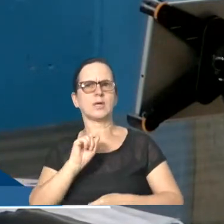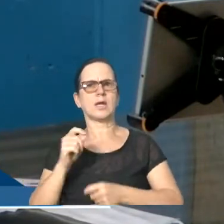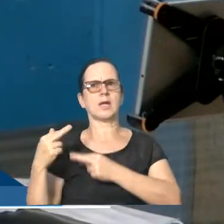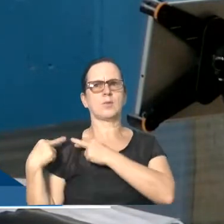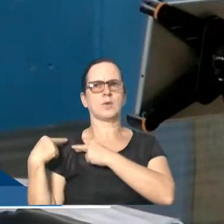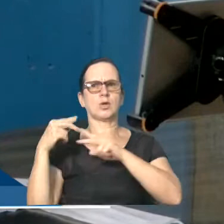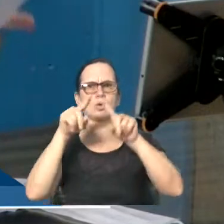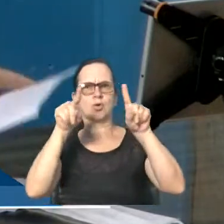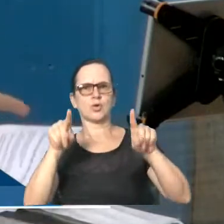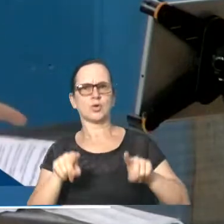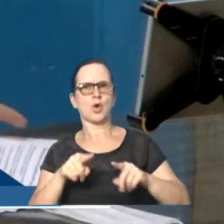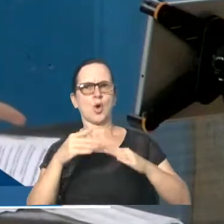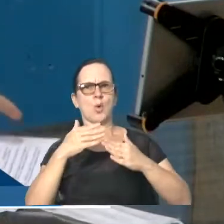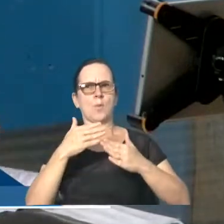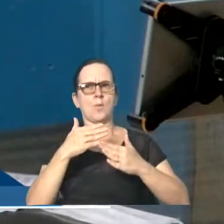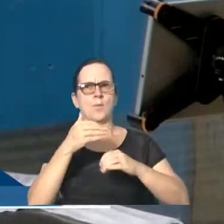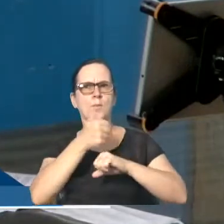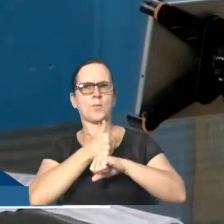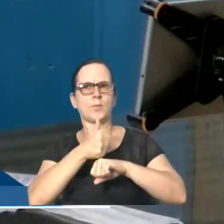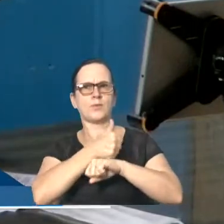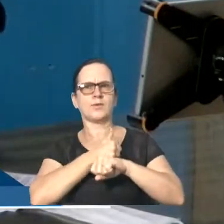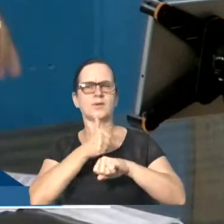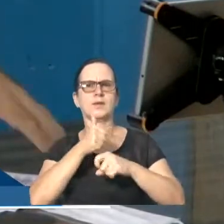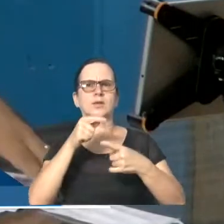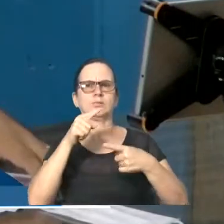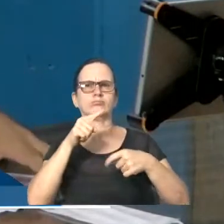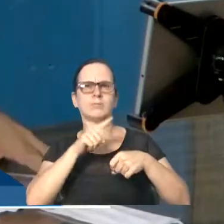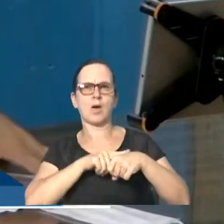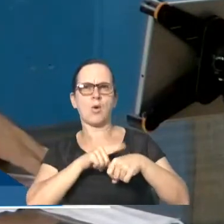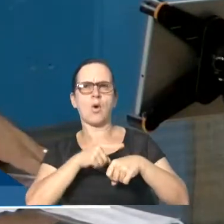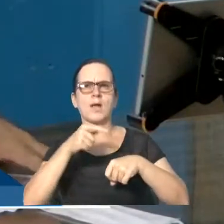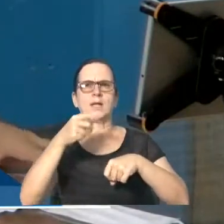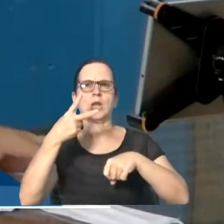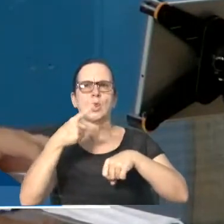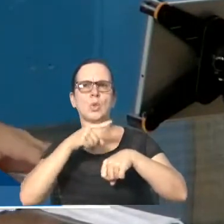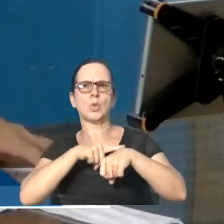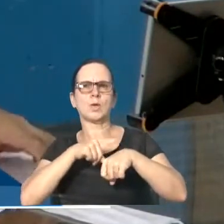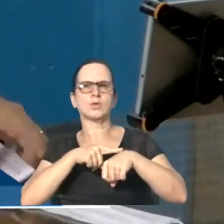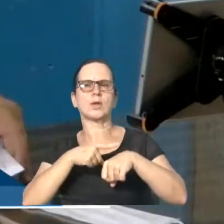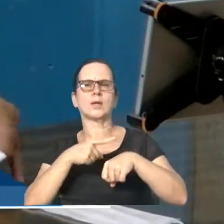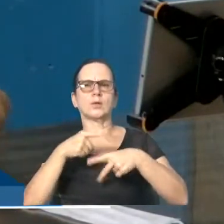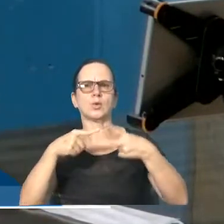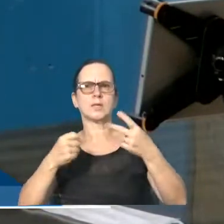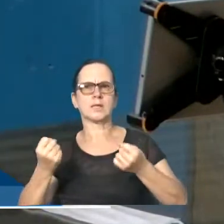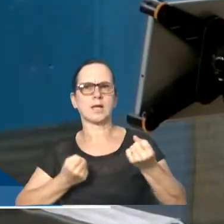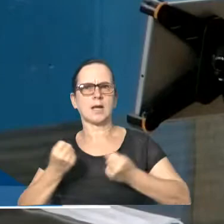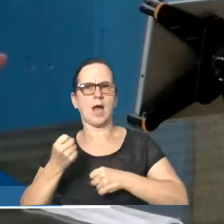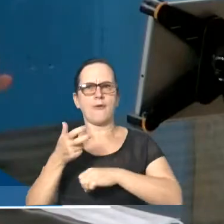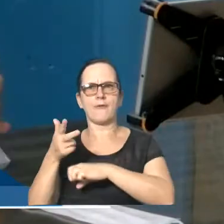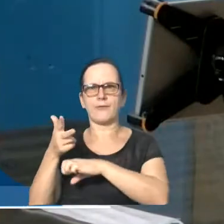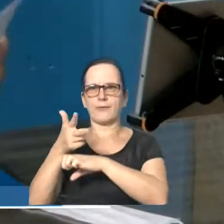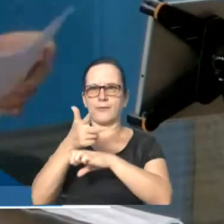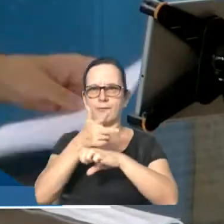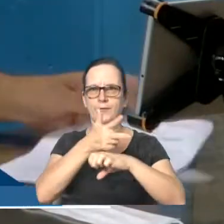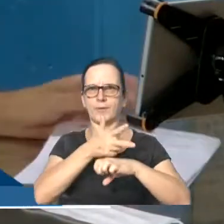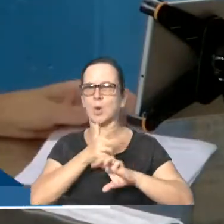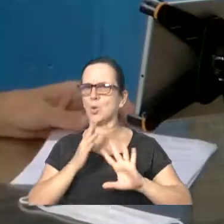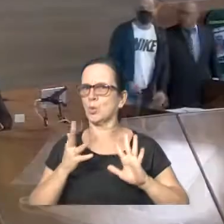quadro profissional de cada uma? Dia 14, o horário a gente ainda vai divulgar, 2 carros a gente precisa, TV Câmara, vamos fiscalizar, que esse é o papel do